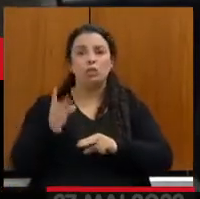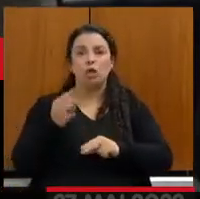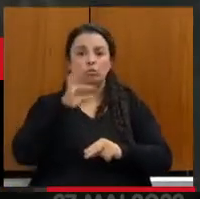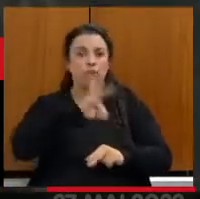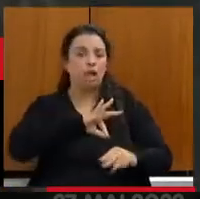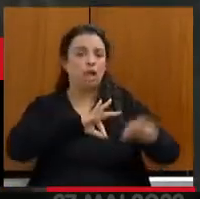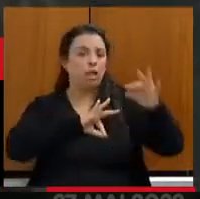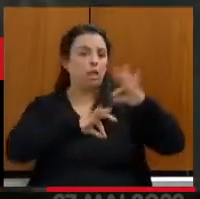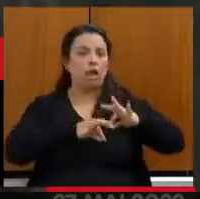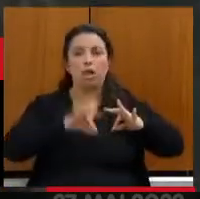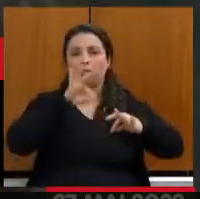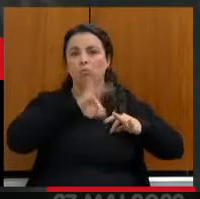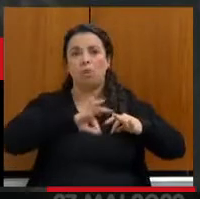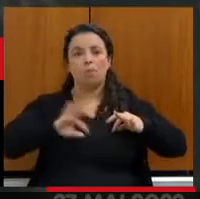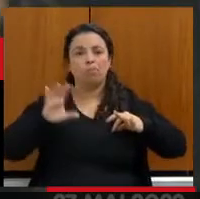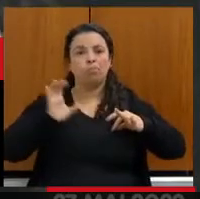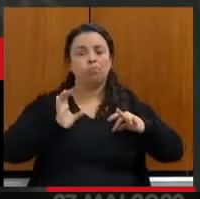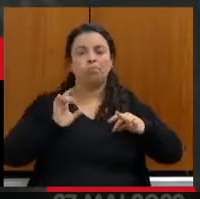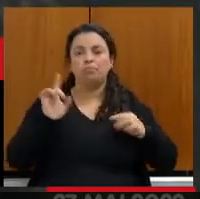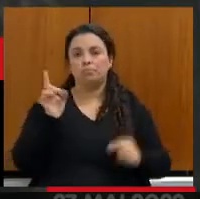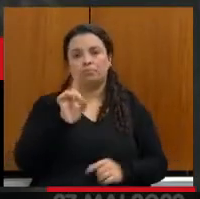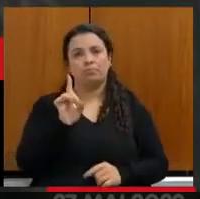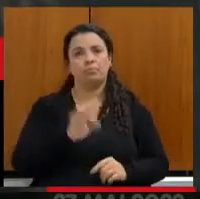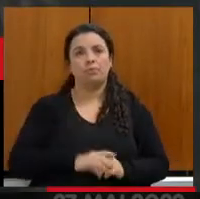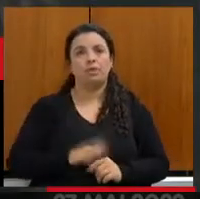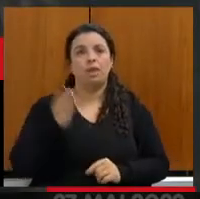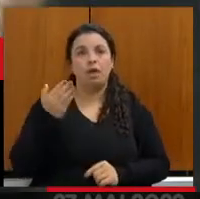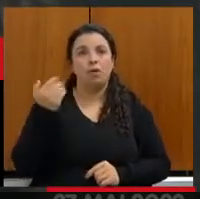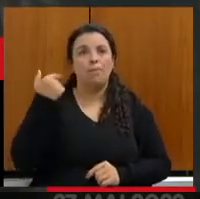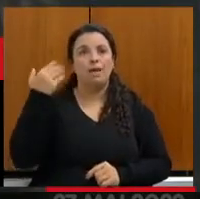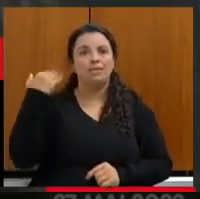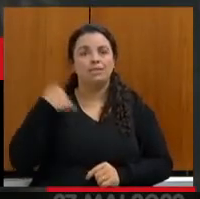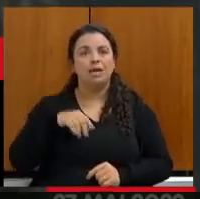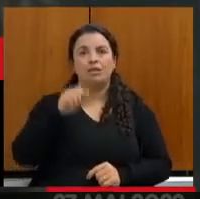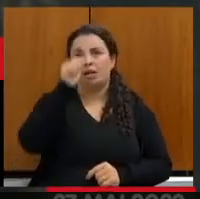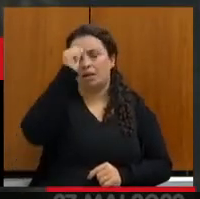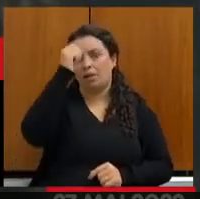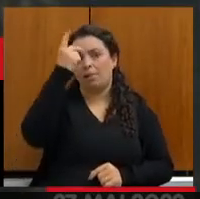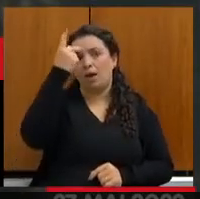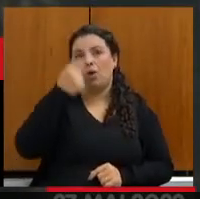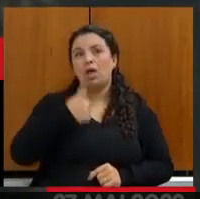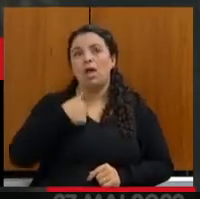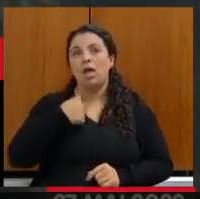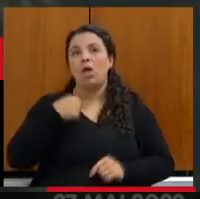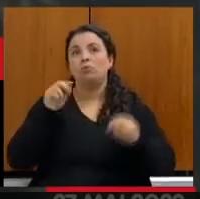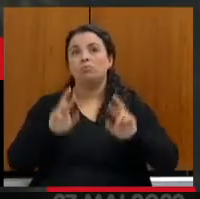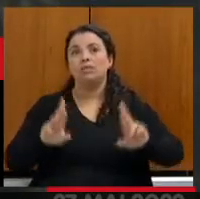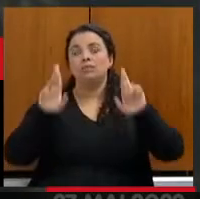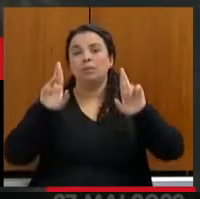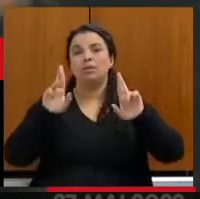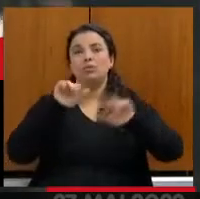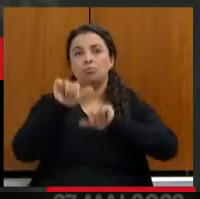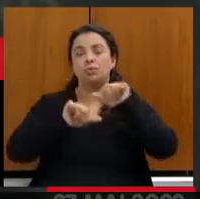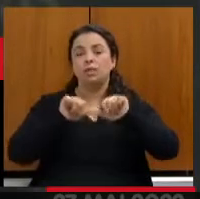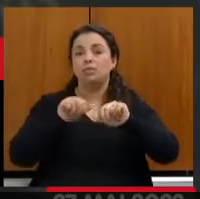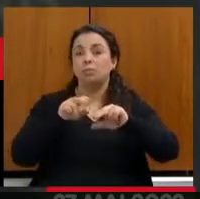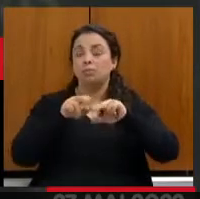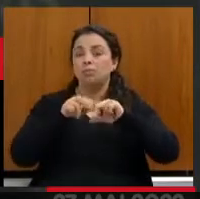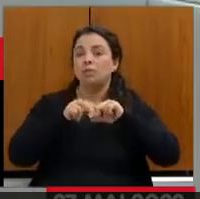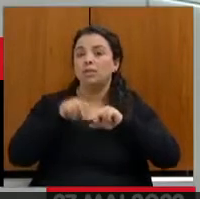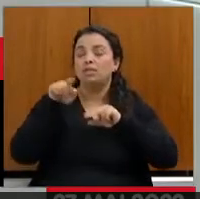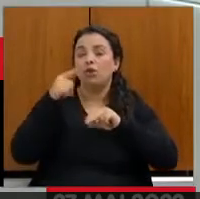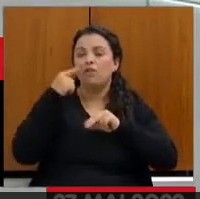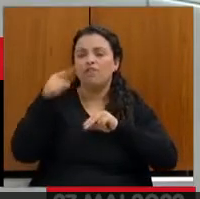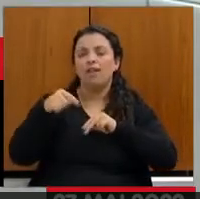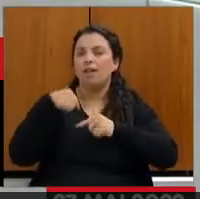dinheiro quando eu conheci a Ana Paula eu tive esperança de mudança porque eu vi que ela coloca a mão